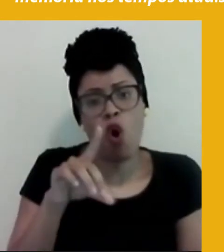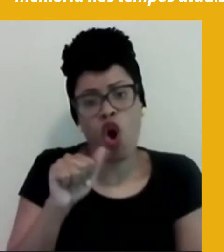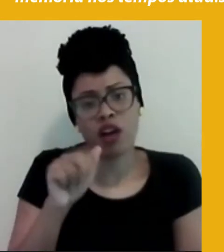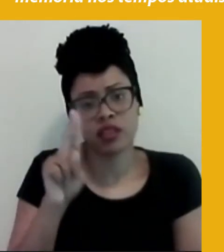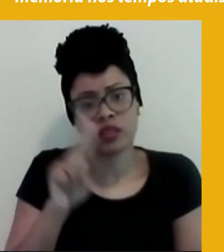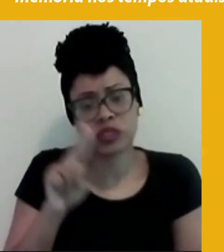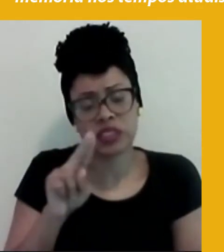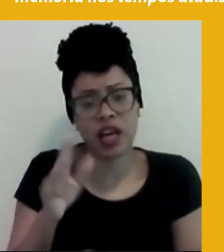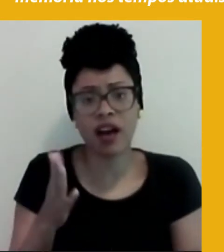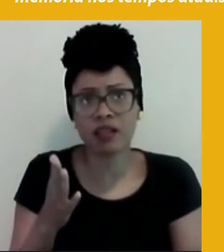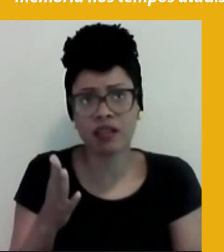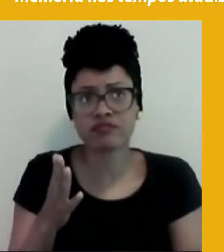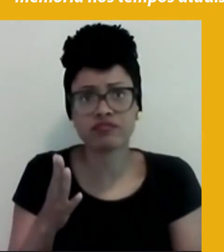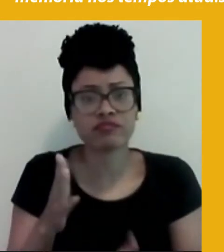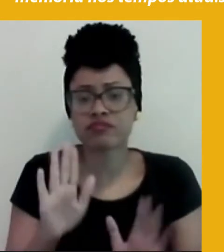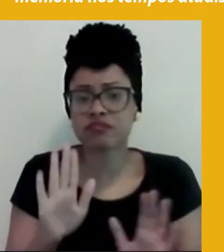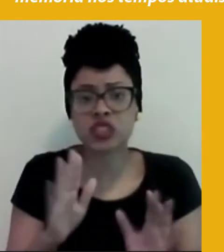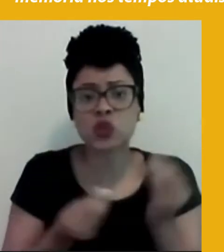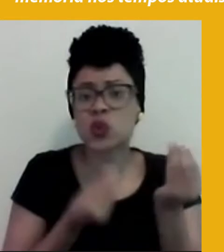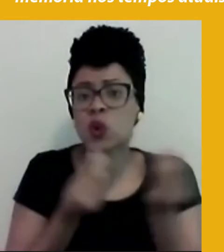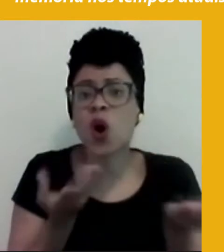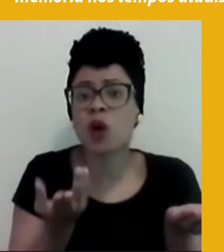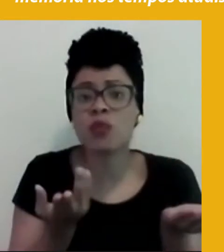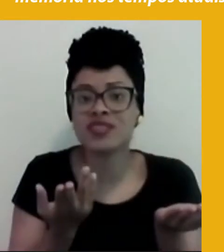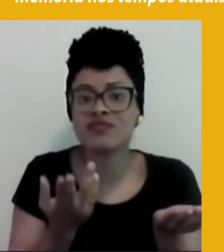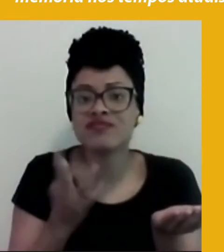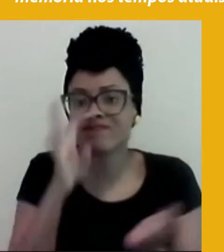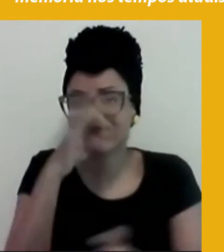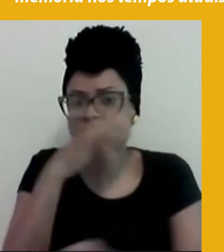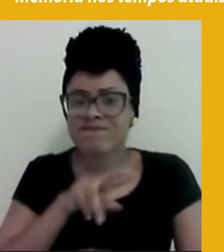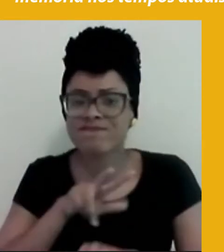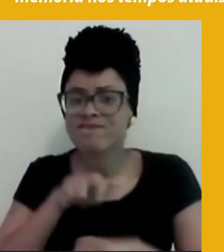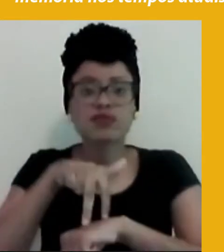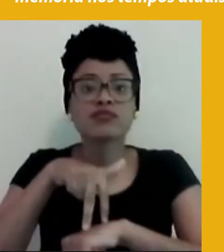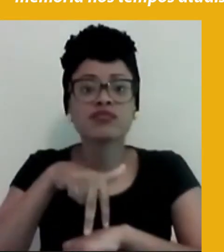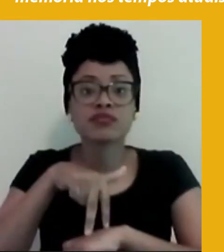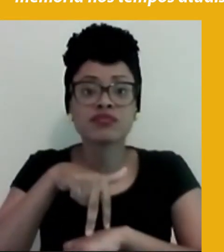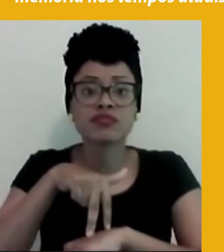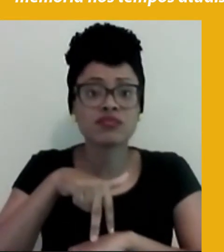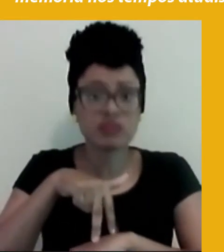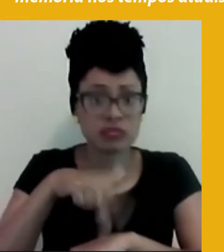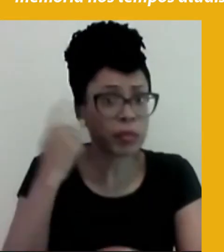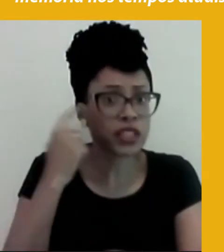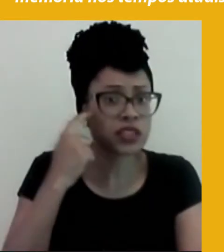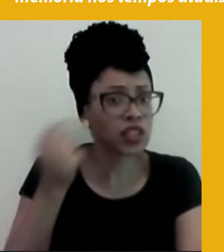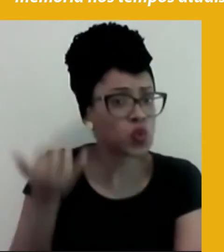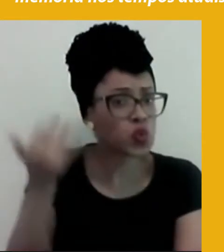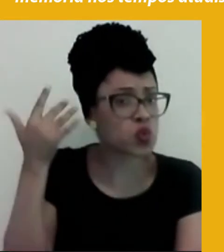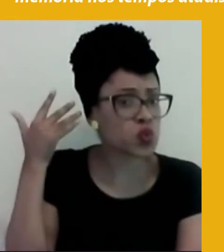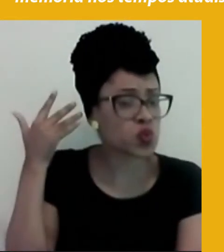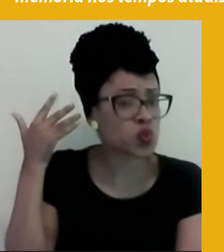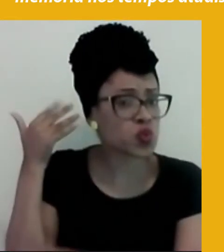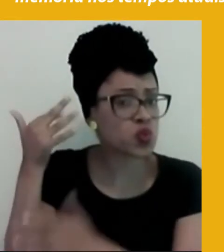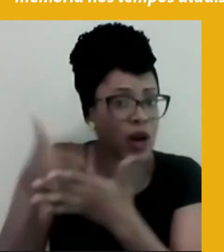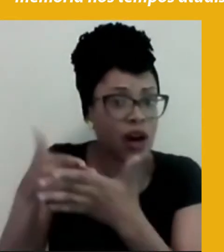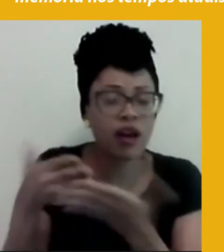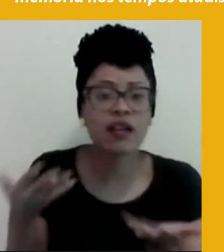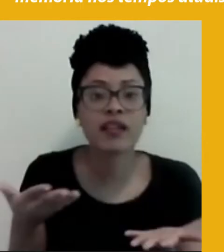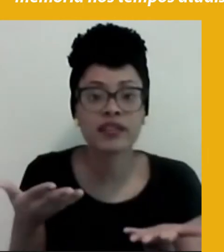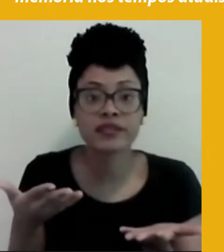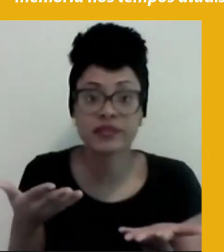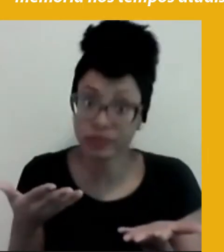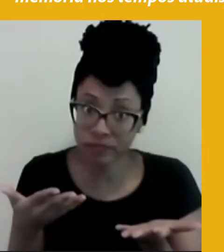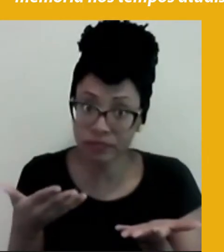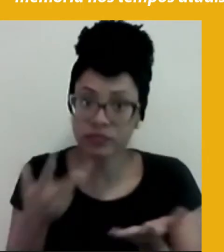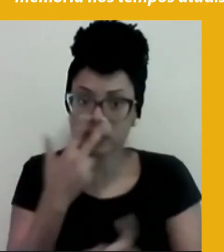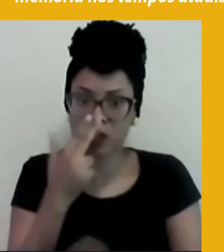isso, né? E como que esses indivíduos apagados, esquecidos, adormecidos, quando eles vão reagir? Então eu tenho um sonho, que eu acho que é aí que vai vir a